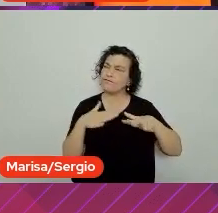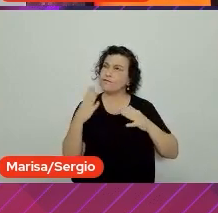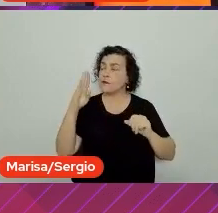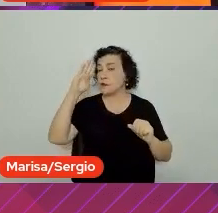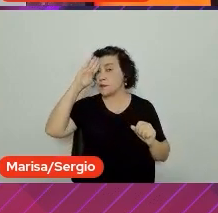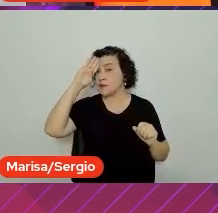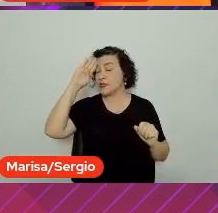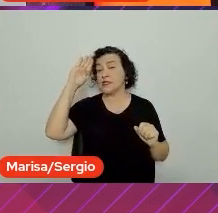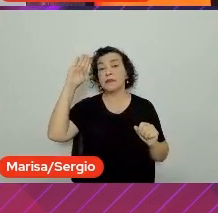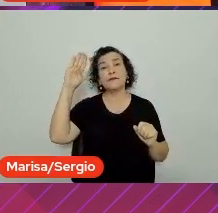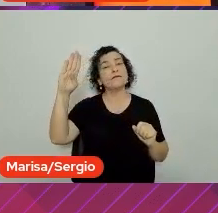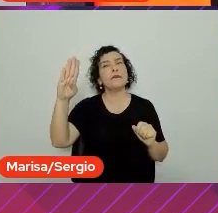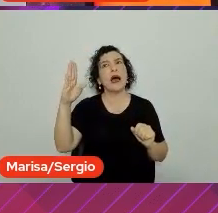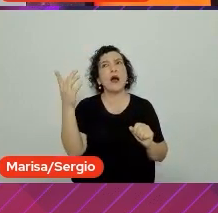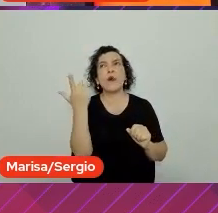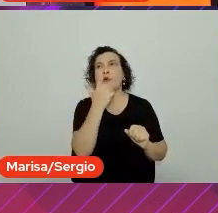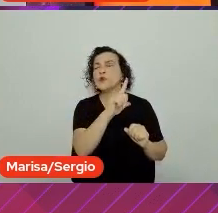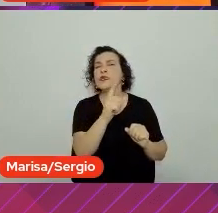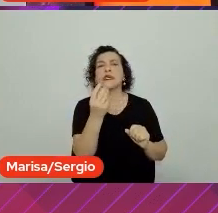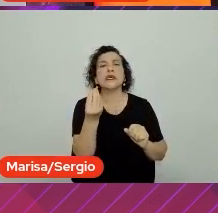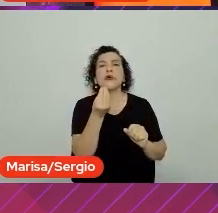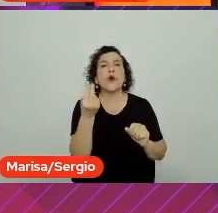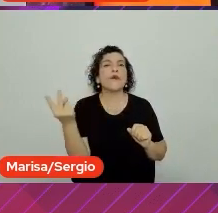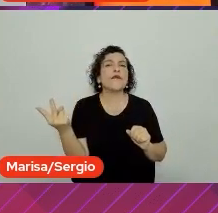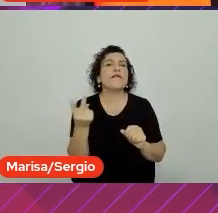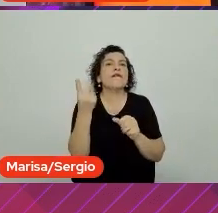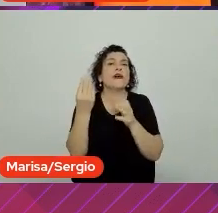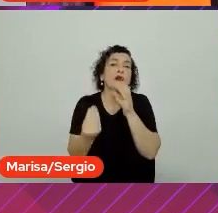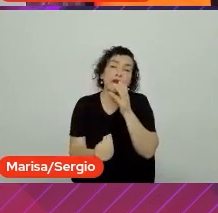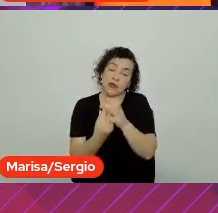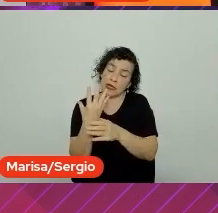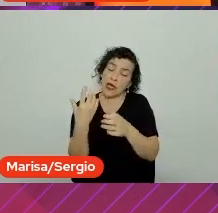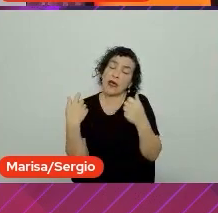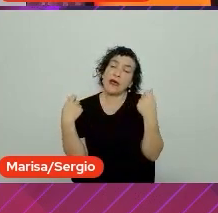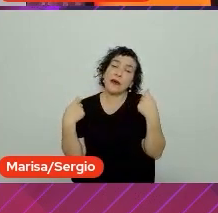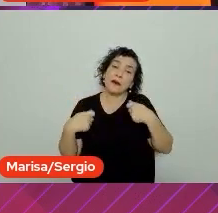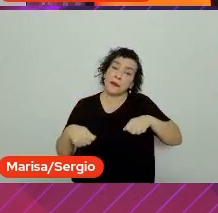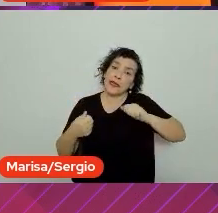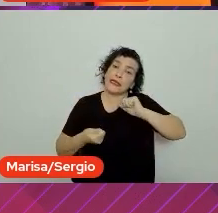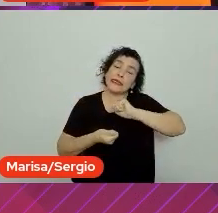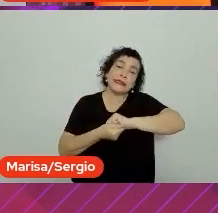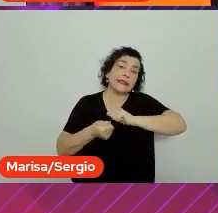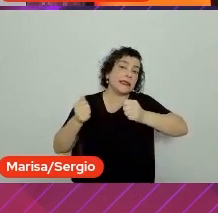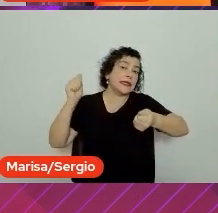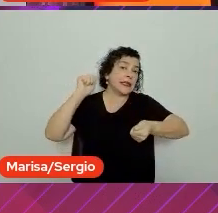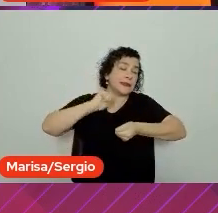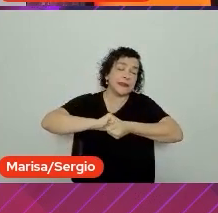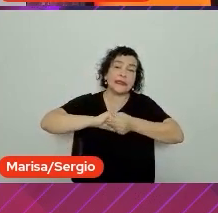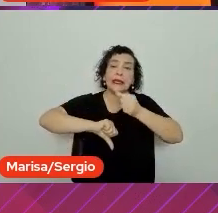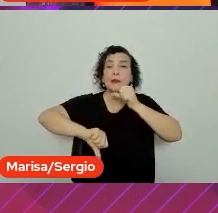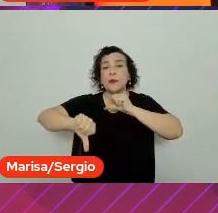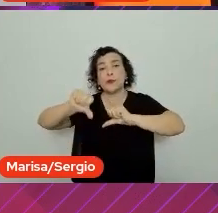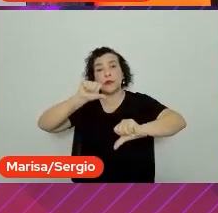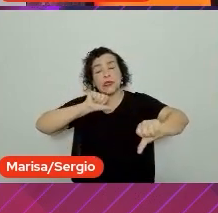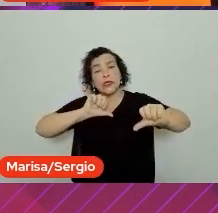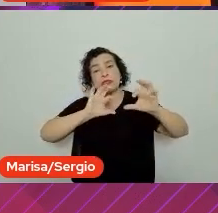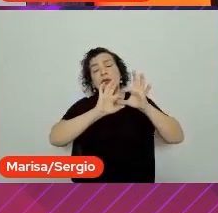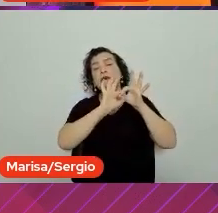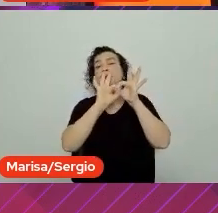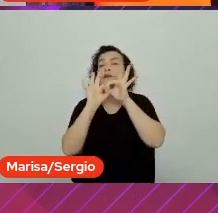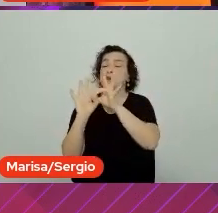principais formas da gente gerar valor? É justamente a gente se adaptar às mudanças, aos contextos, àquilo que é